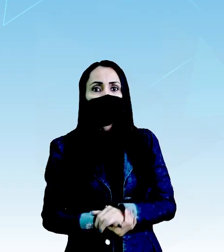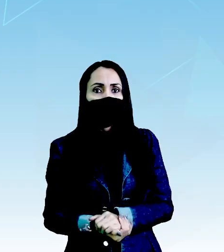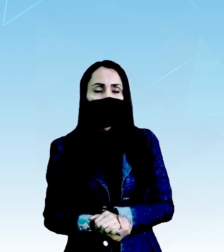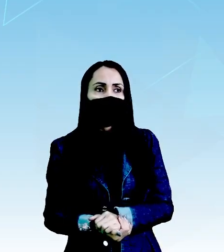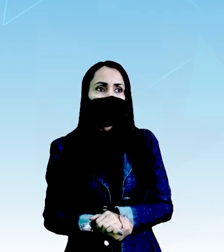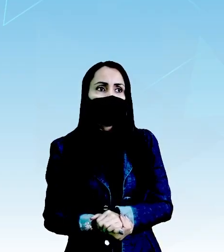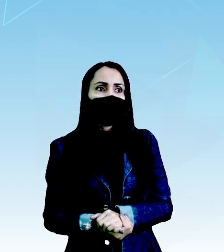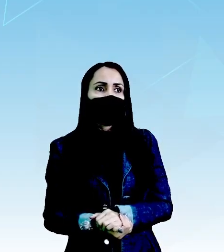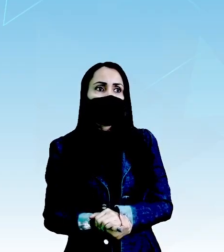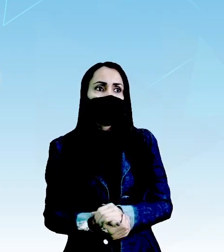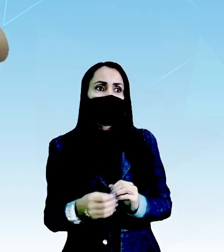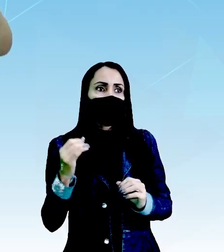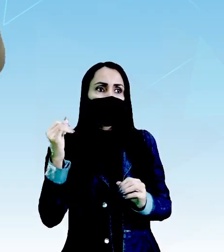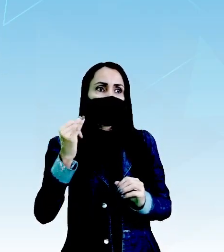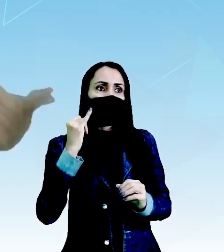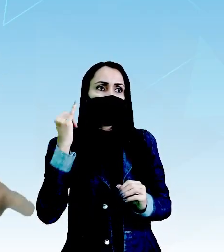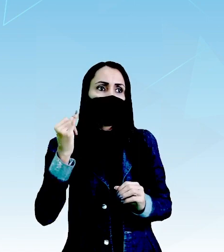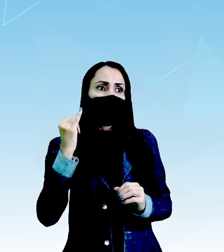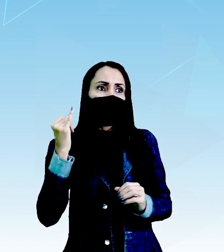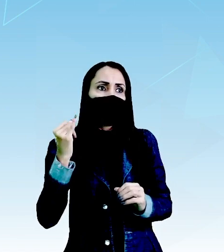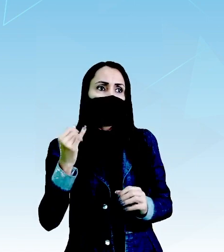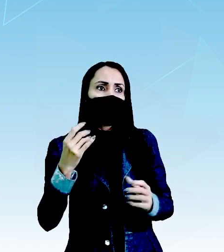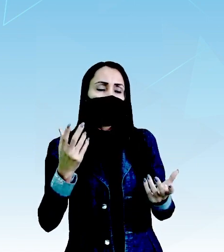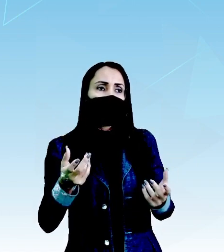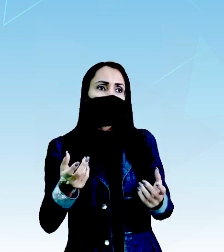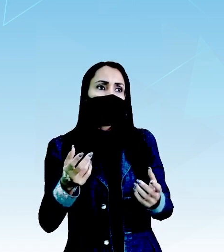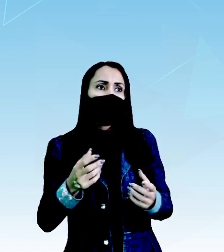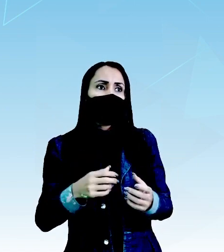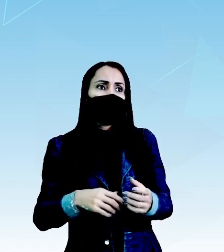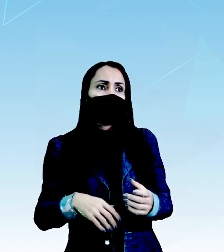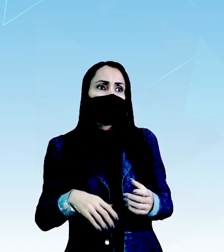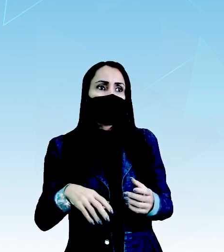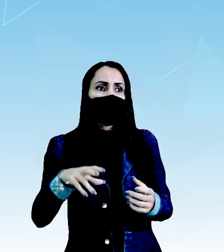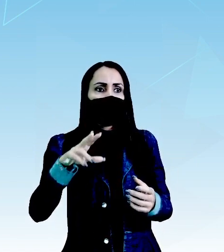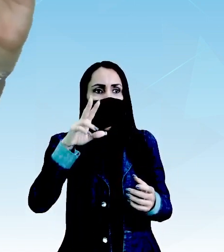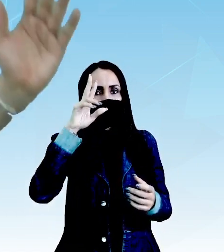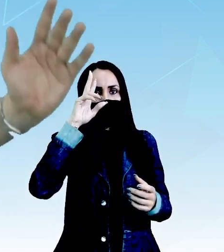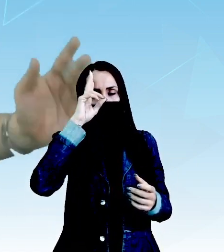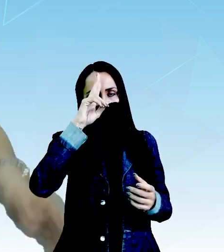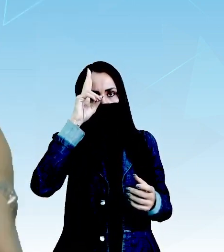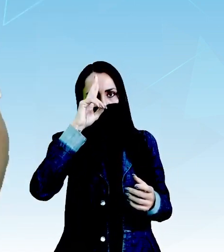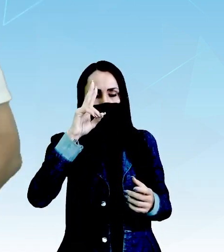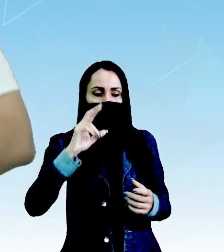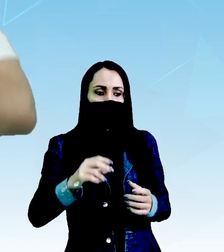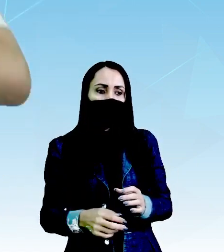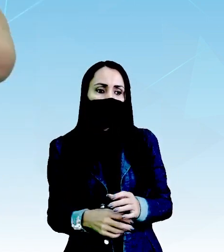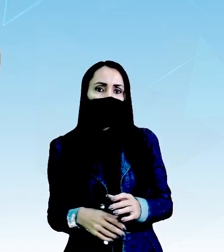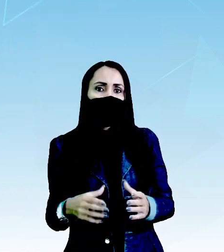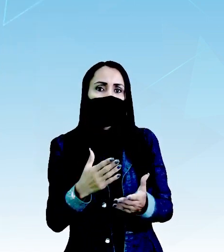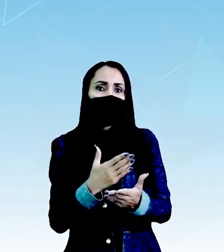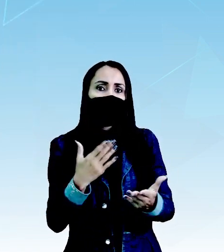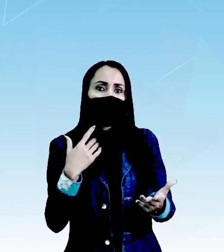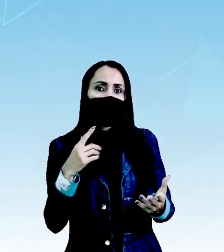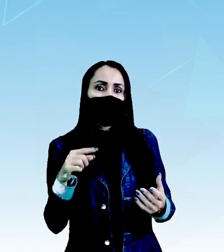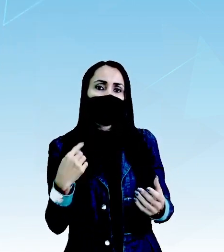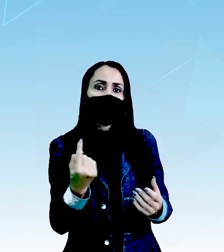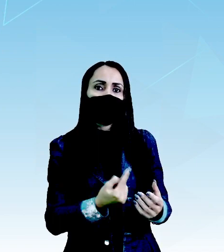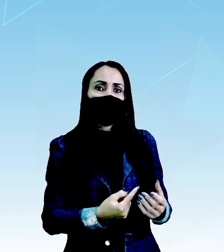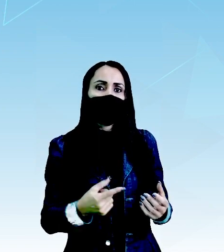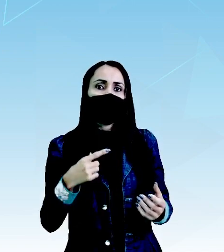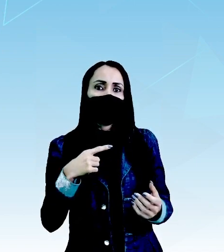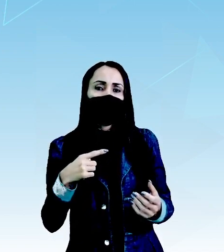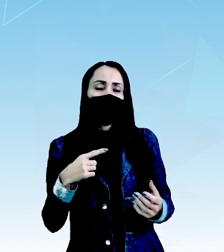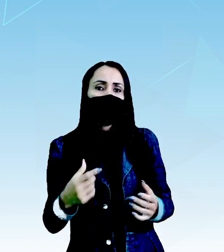É importante lembrar que quando a gente fala ambiguidade, lembrar que há uma ambiguidade literária e há uma ambiguidade